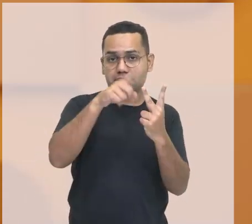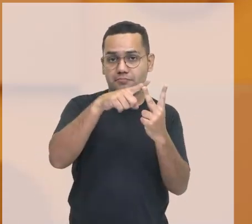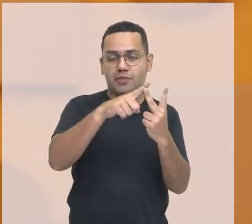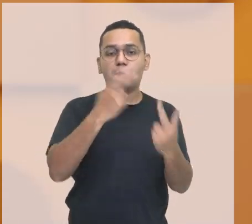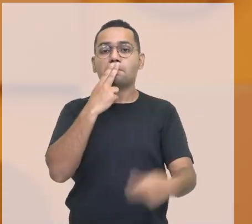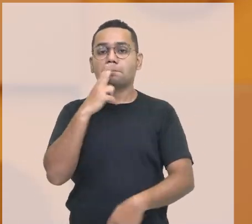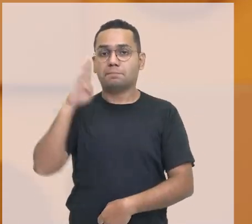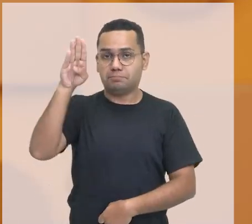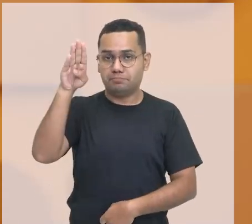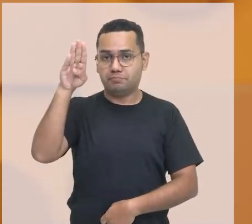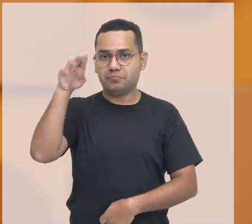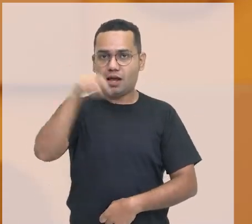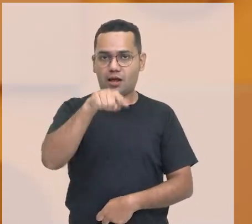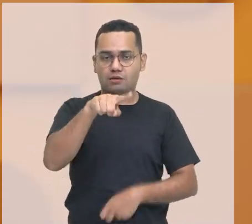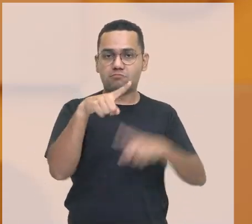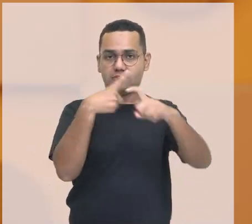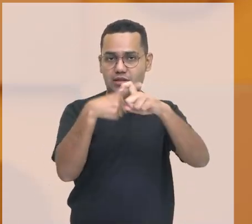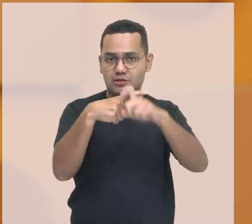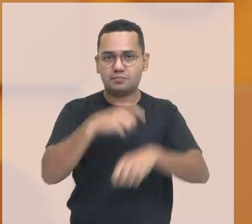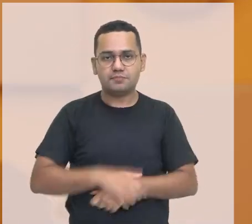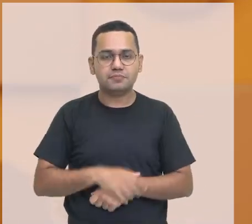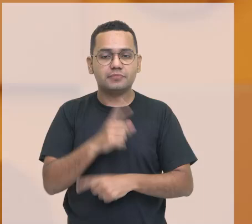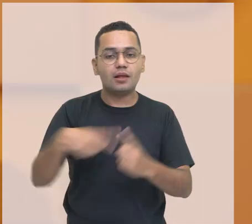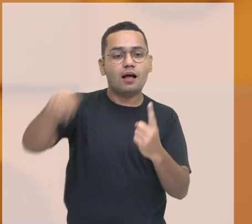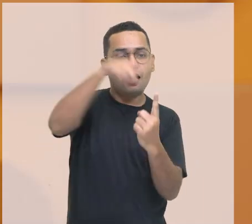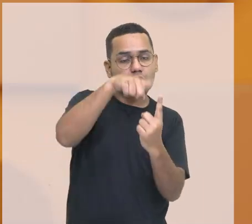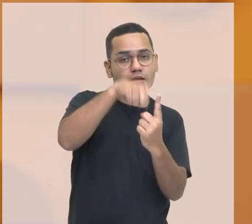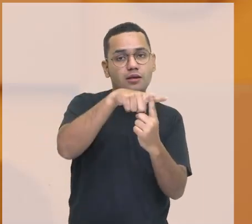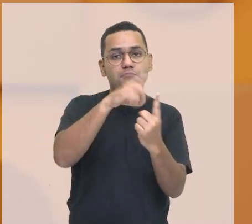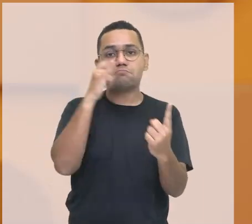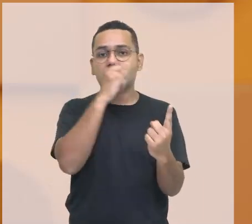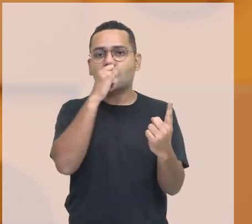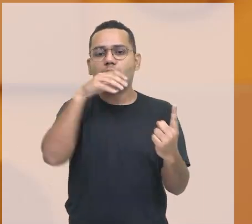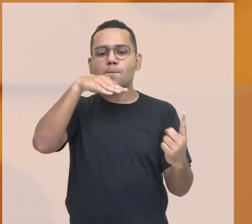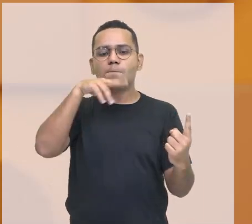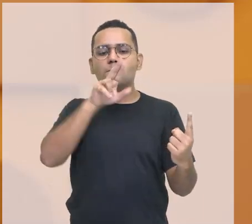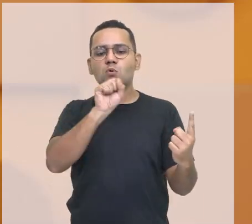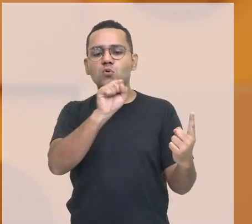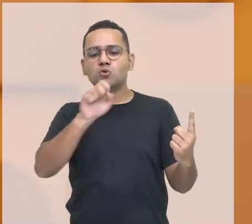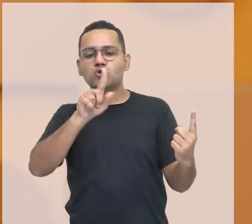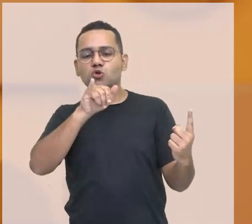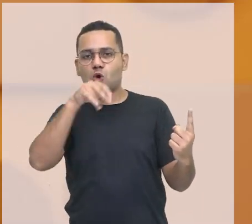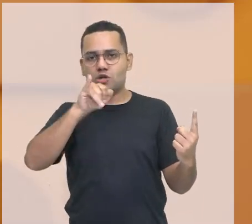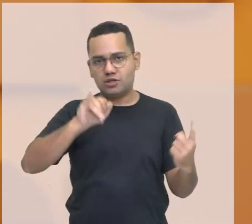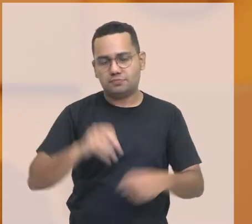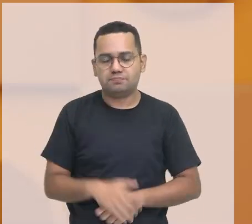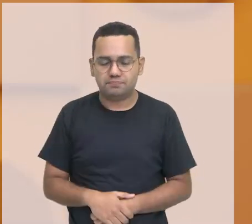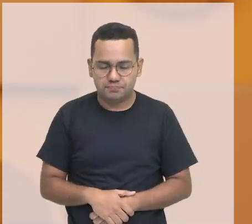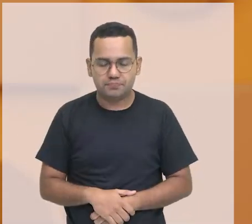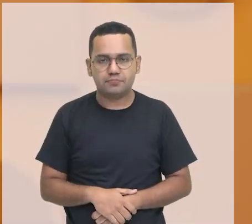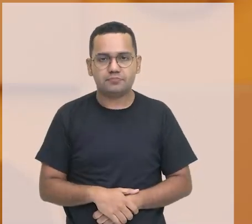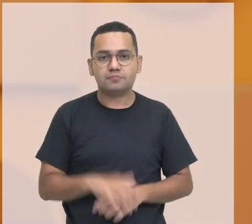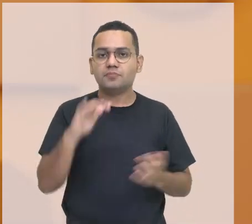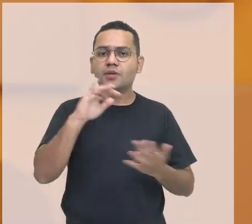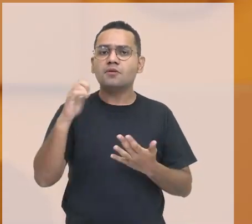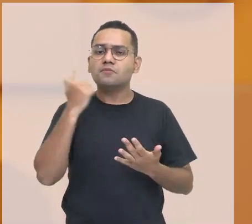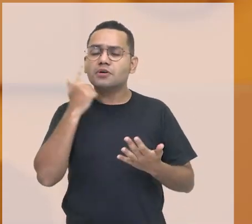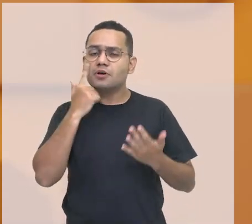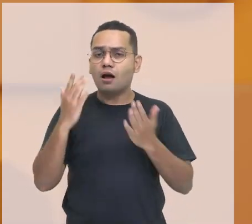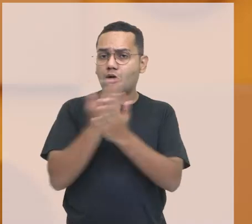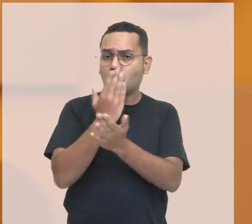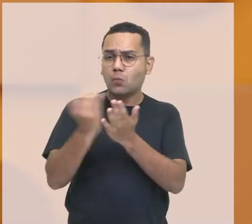Adolf Hitler, e também no caso da Itália a gente tem a figura do Benito Mussolini. Trouxe para vocês aqui alguns tópicos que vai nos